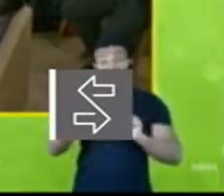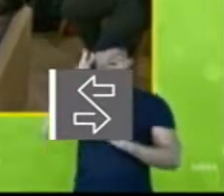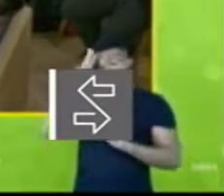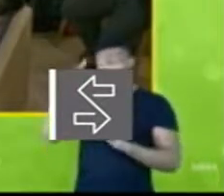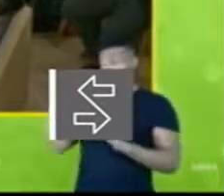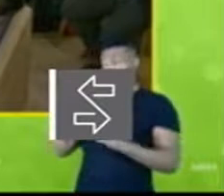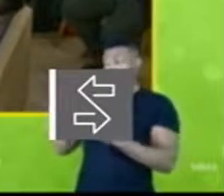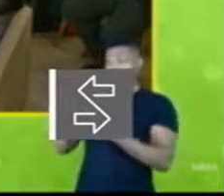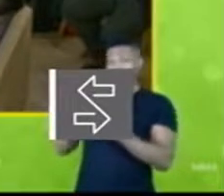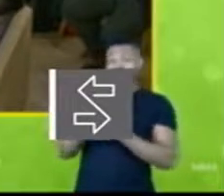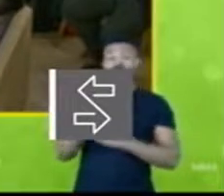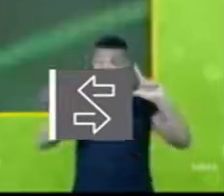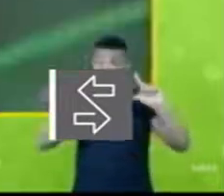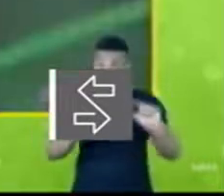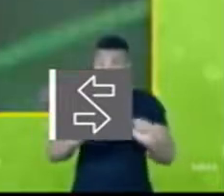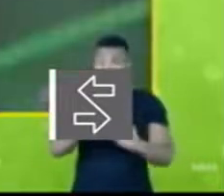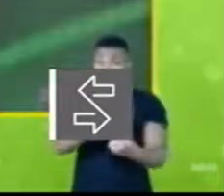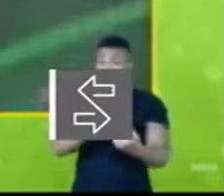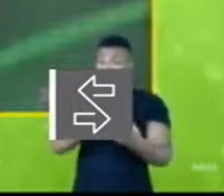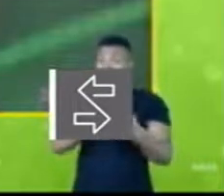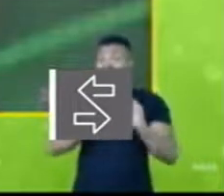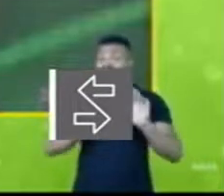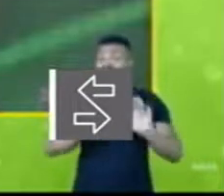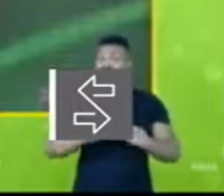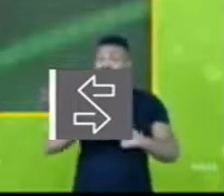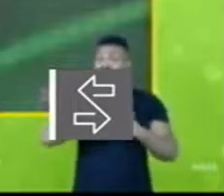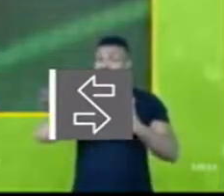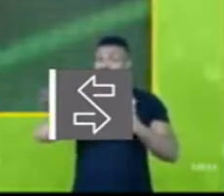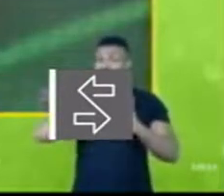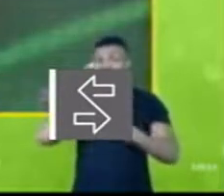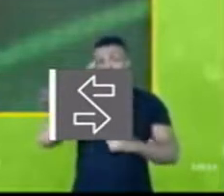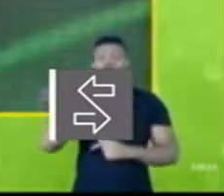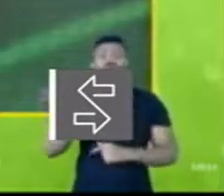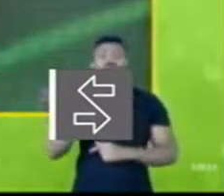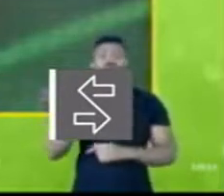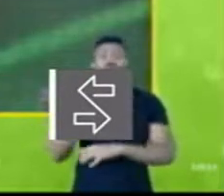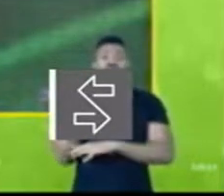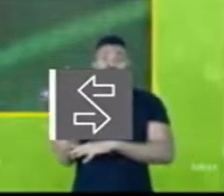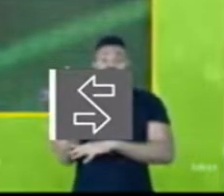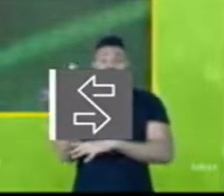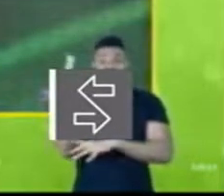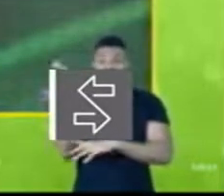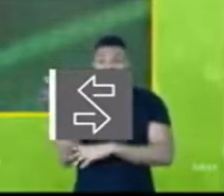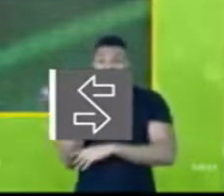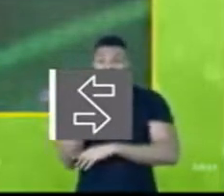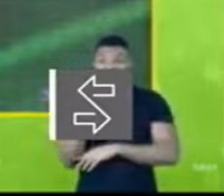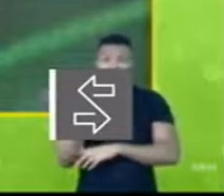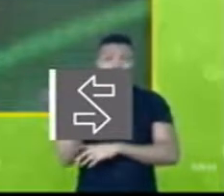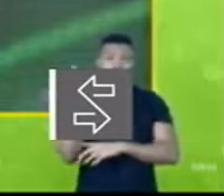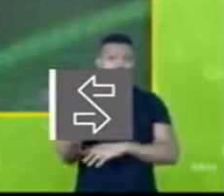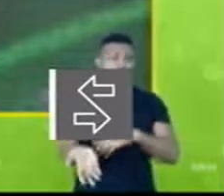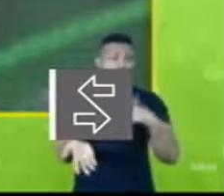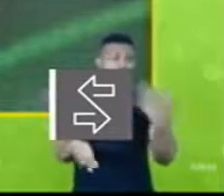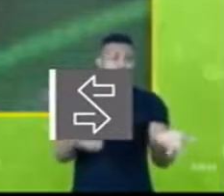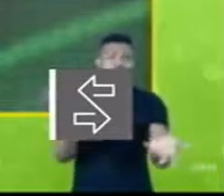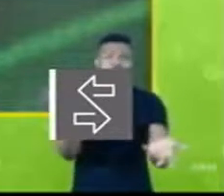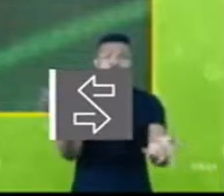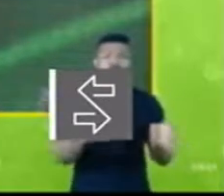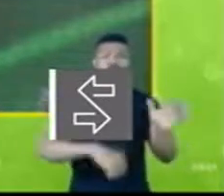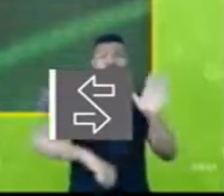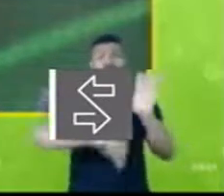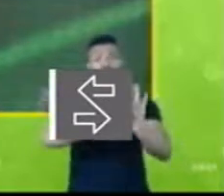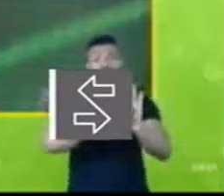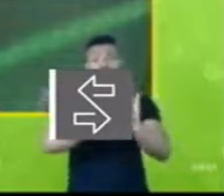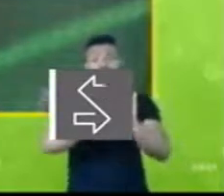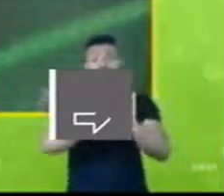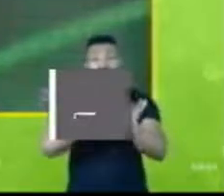ruim devido ao desmatamento. O problema maior é o desmatamento ilegal, que alarma o mundo, que constitui uma